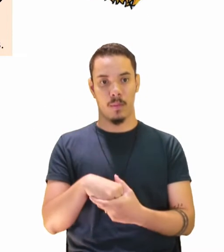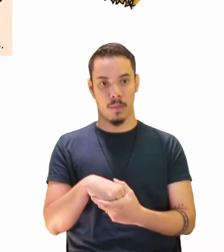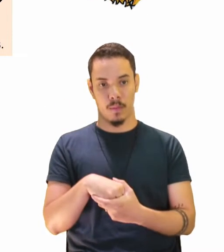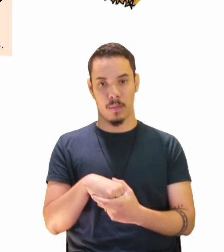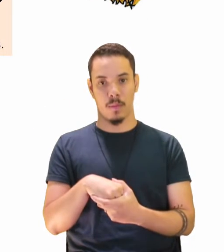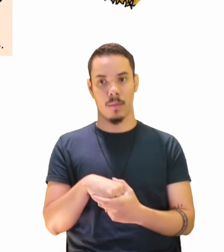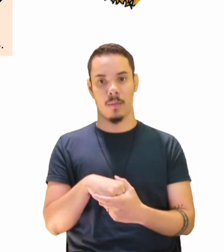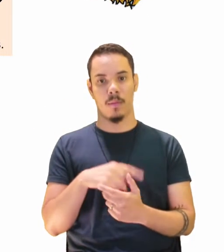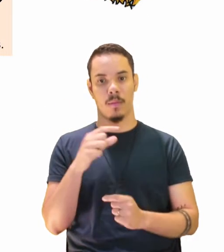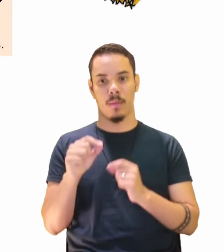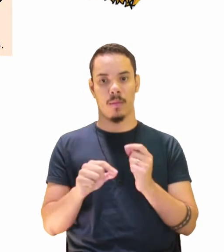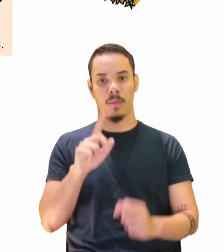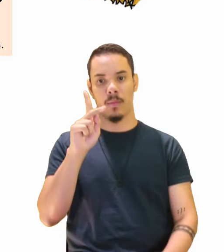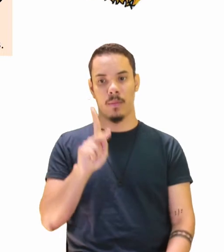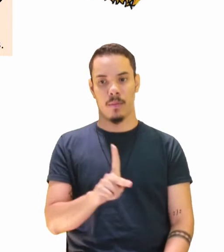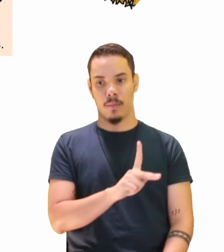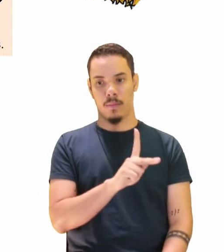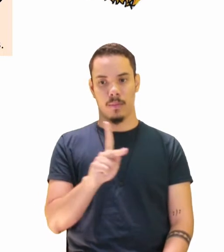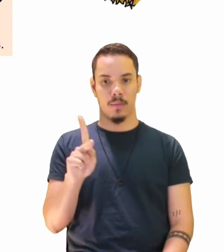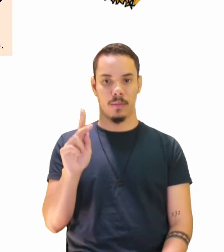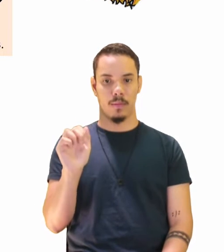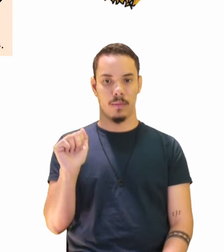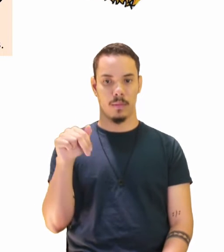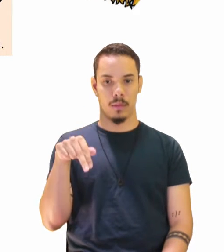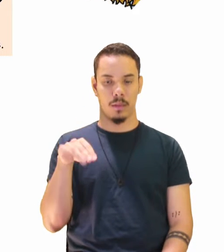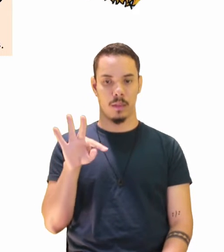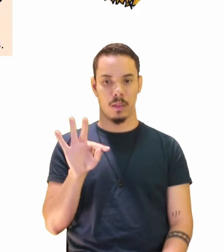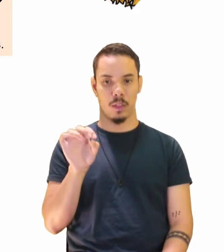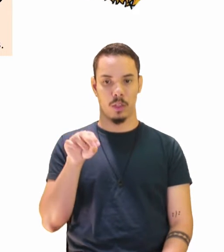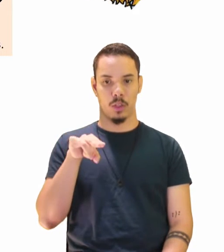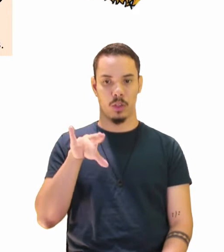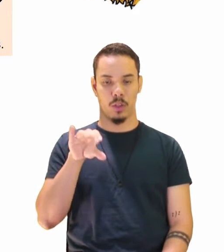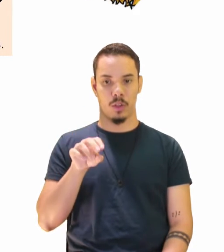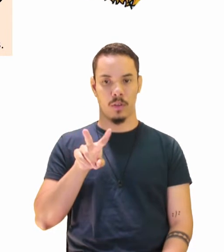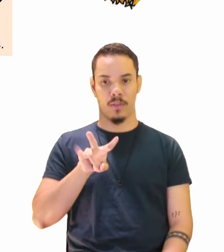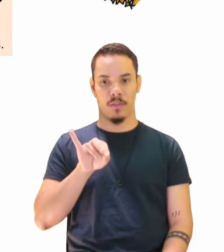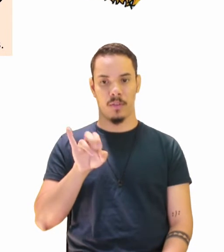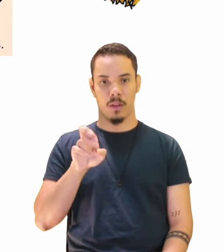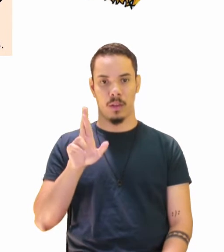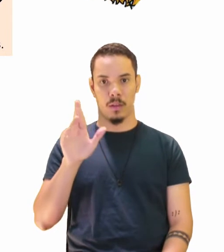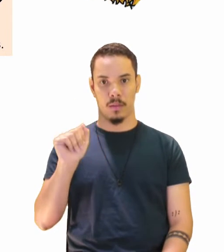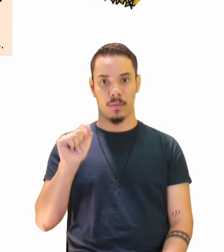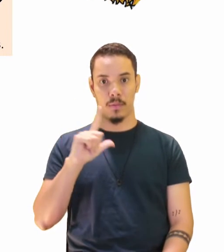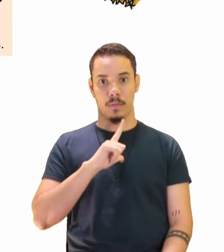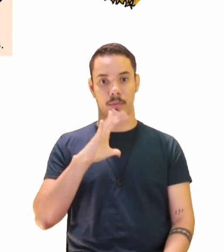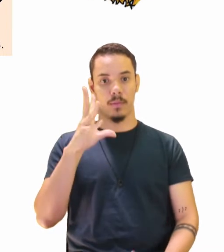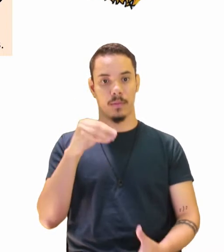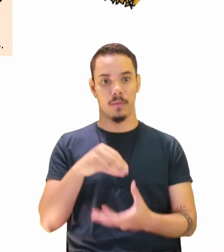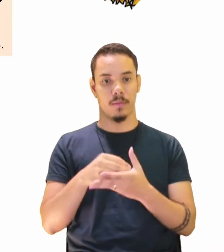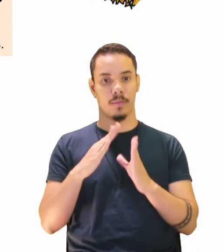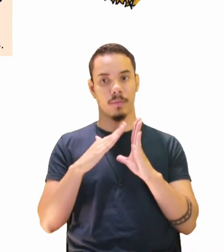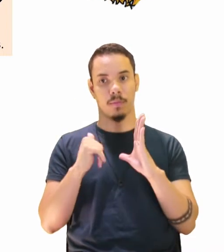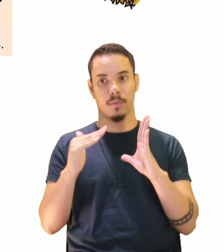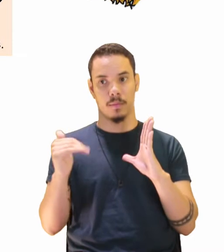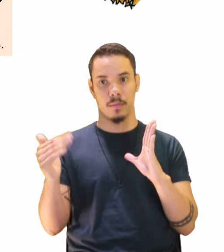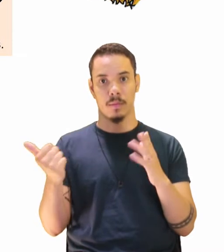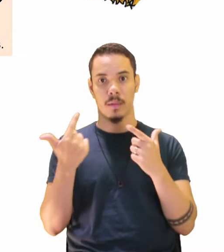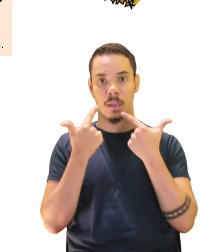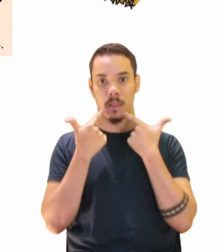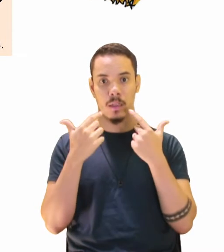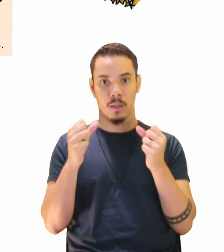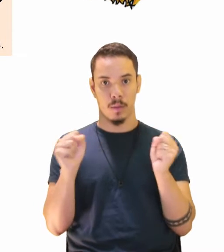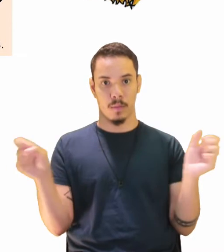de Padre Antônio Vieira. E vai estar sempre presente essa questão da estilística, esse recurso